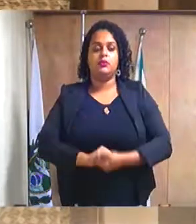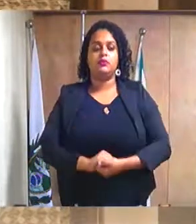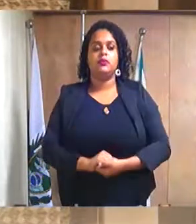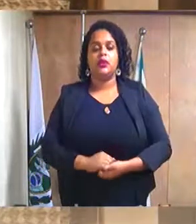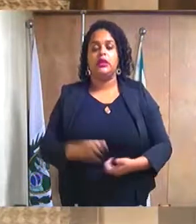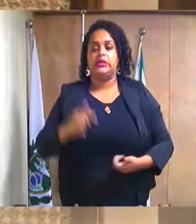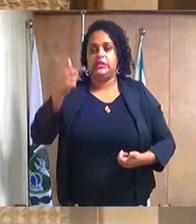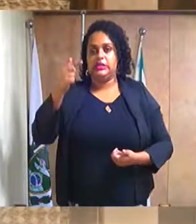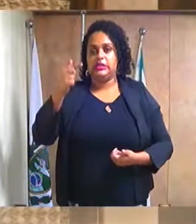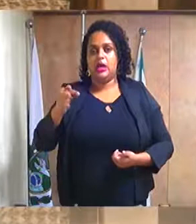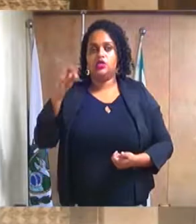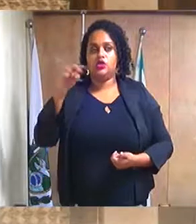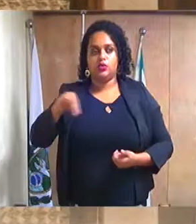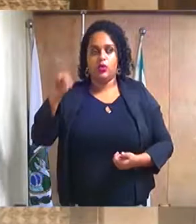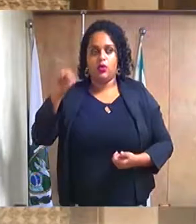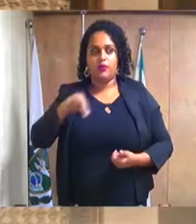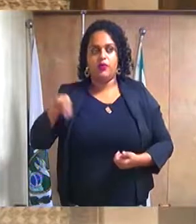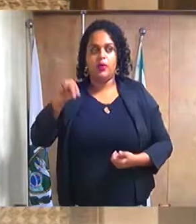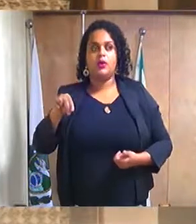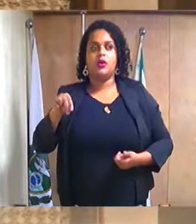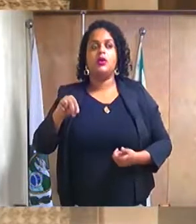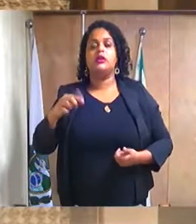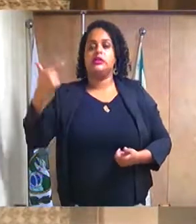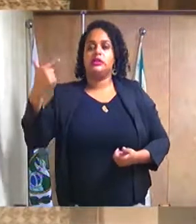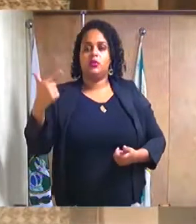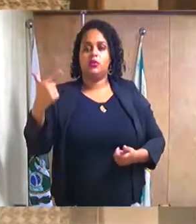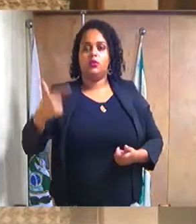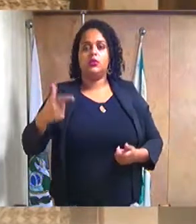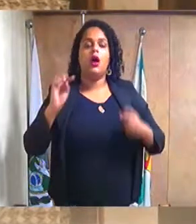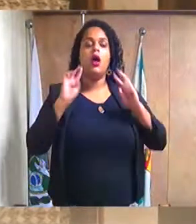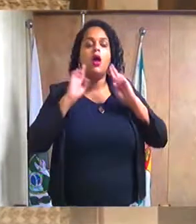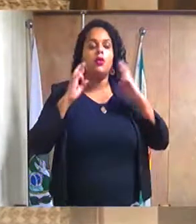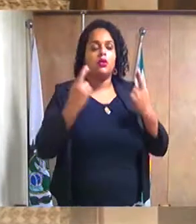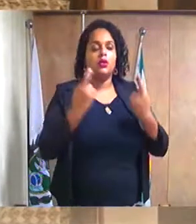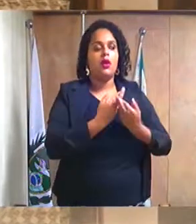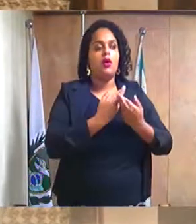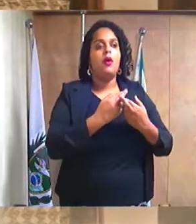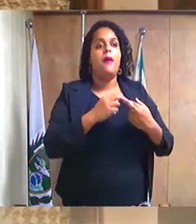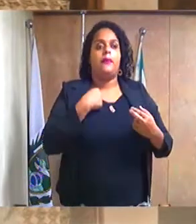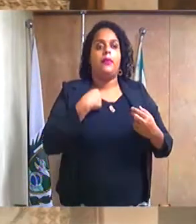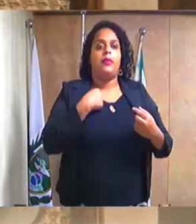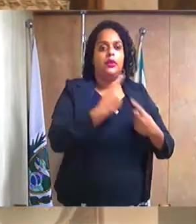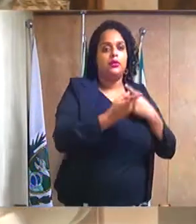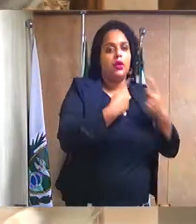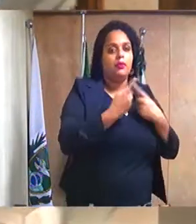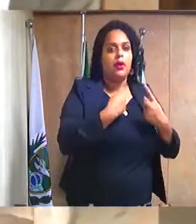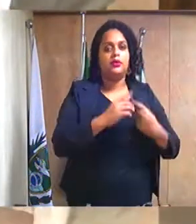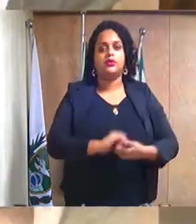de novembro, segunda reunião ordinária, ordem do dia, primeira discussão dos pareceres.